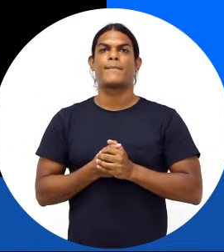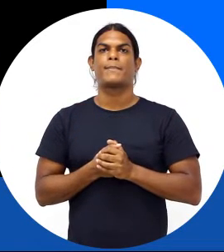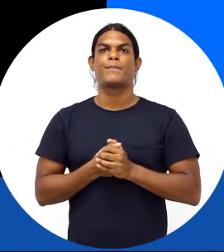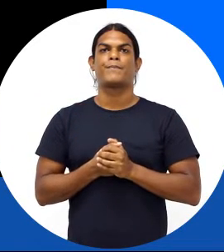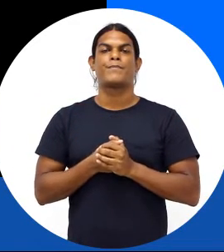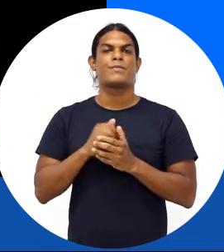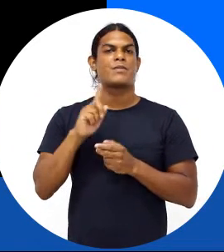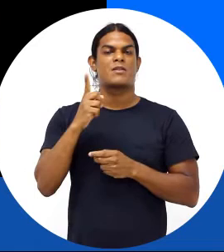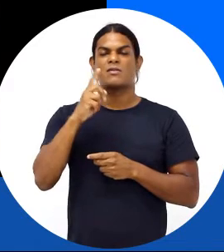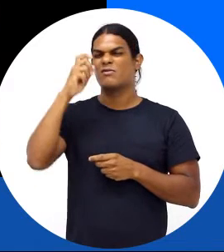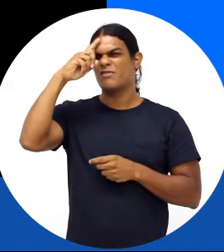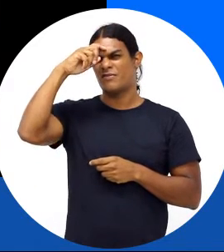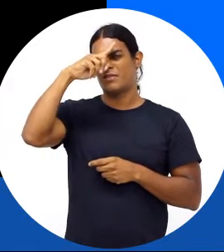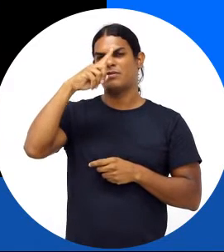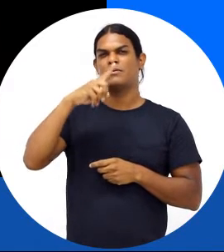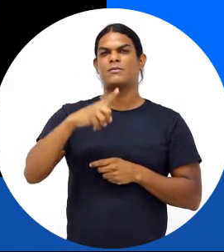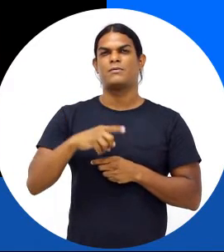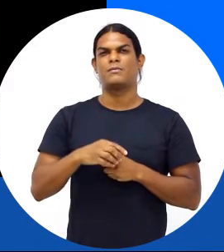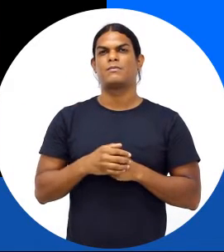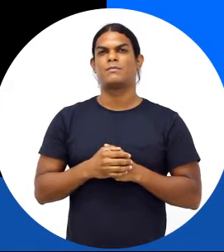Não é tão fácil, não é?